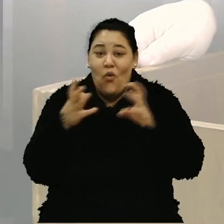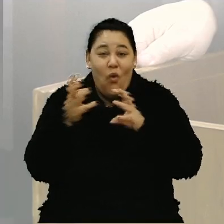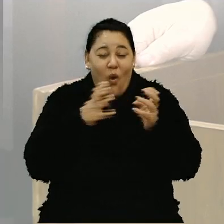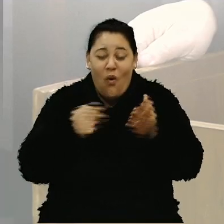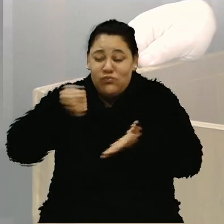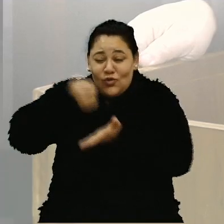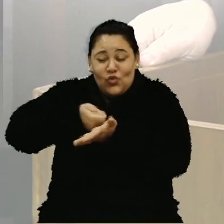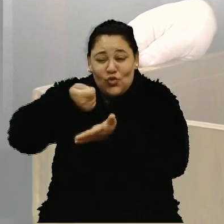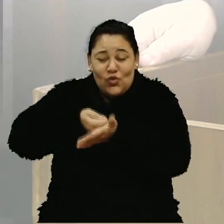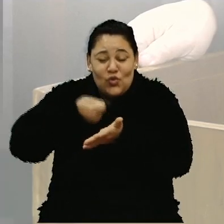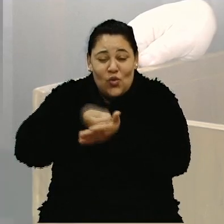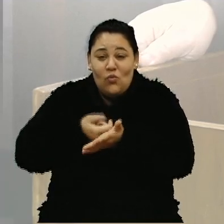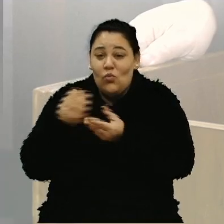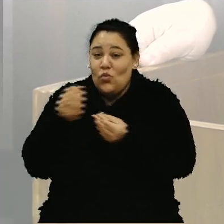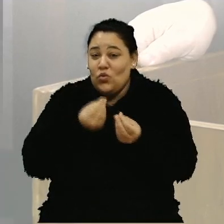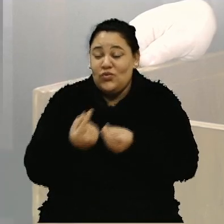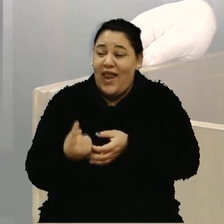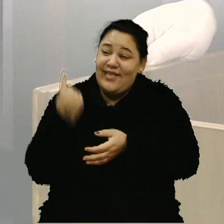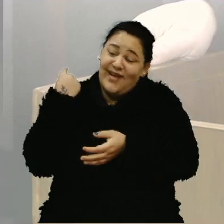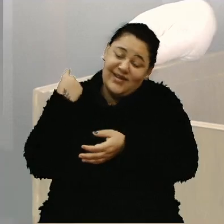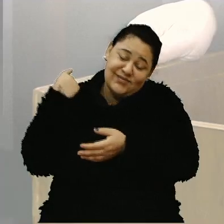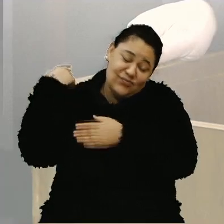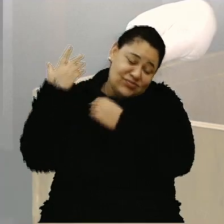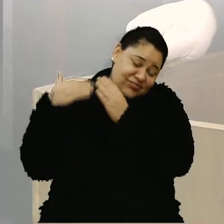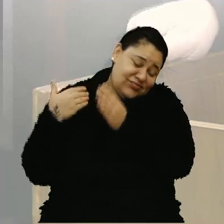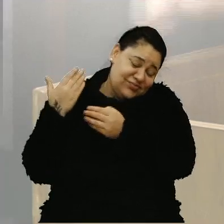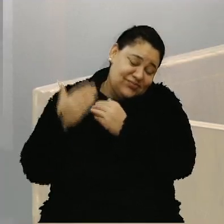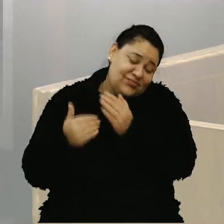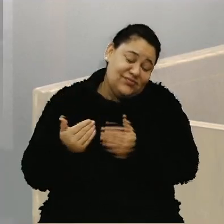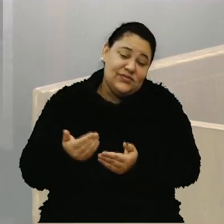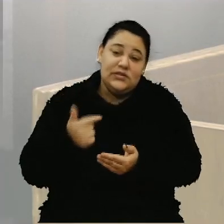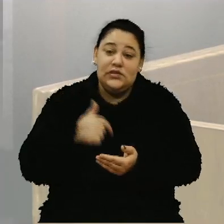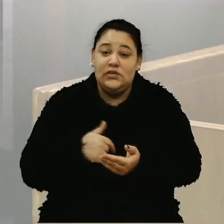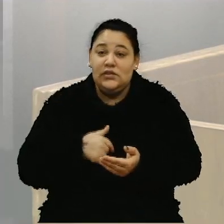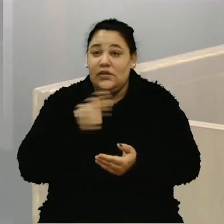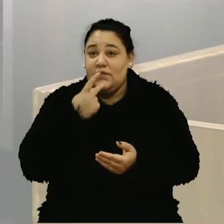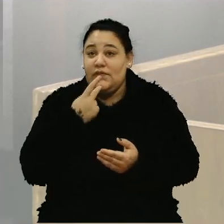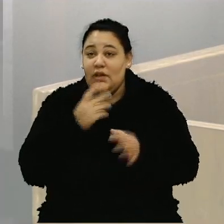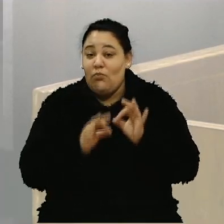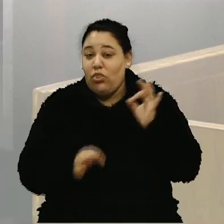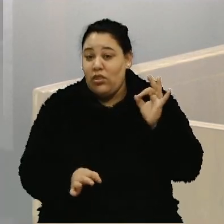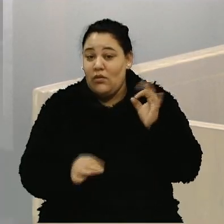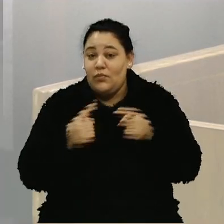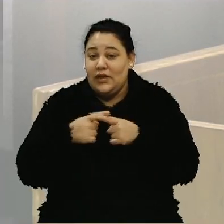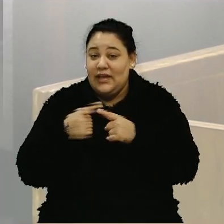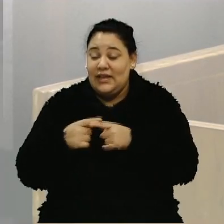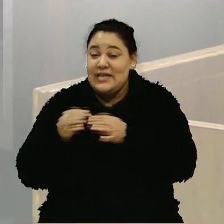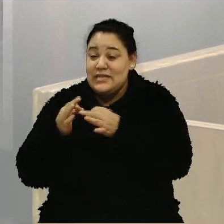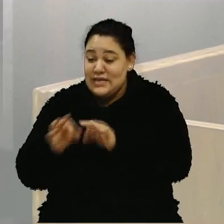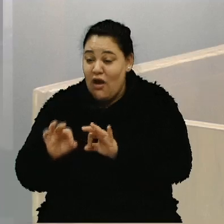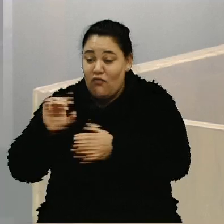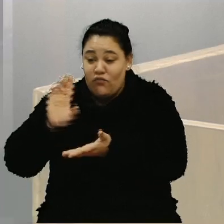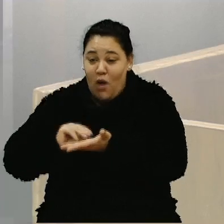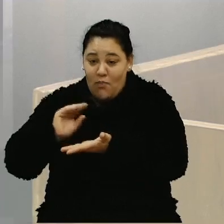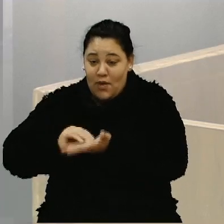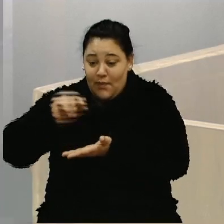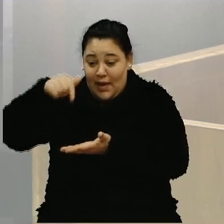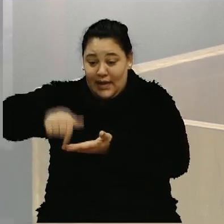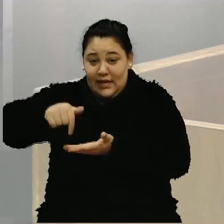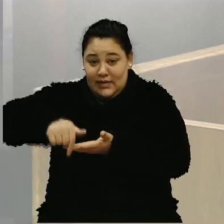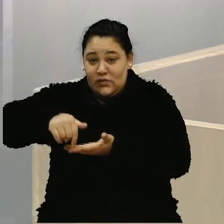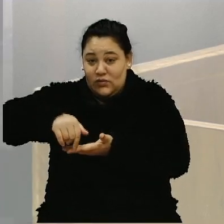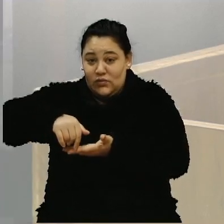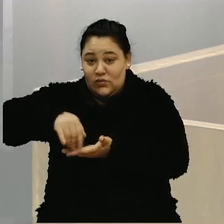lutou tanto lá atrás, o senhor buscou há tanto tempo, e eu discursei aqui, porque está nos anais da casa, quando eu vim para a tribuna, que eu falei,